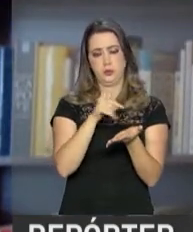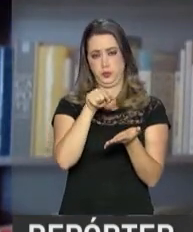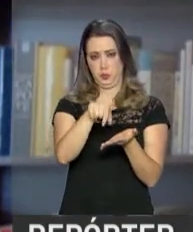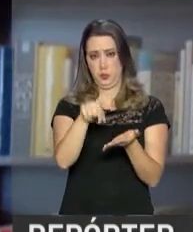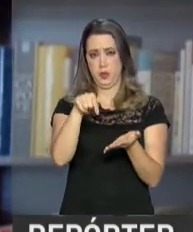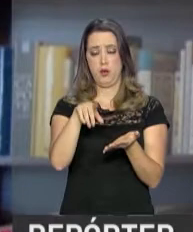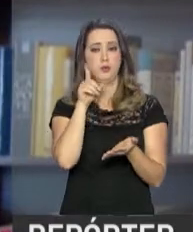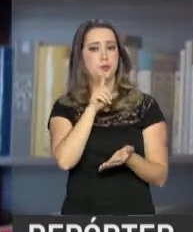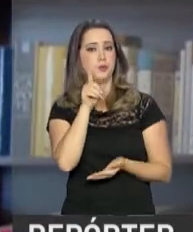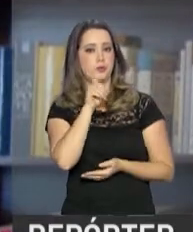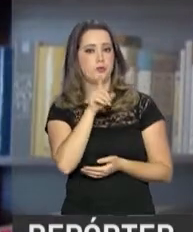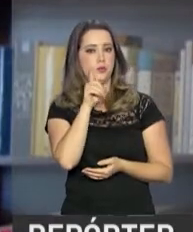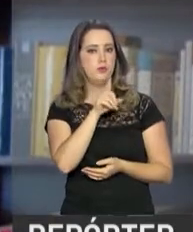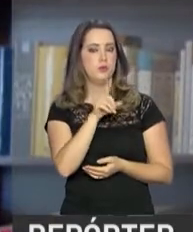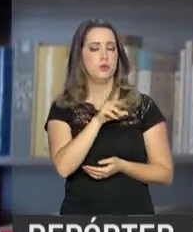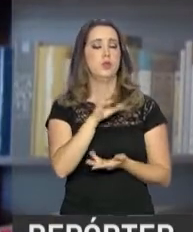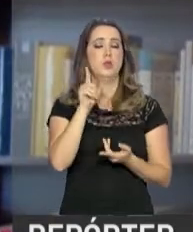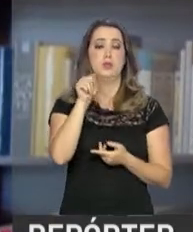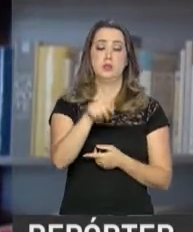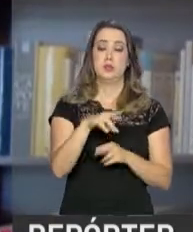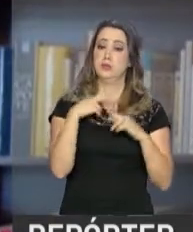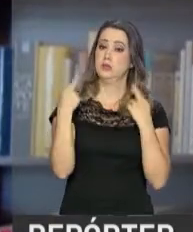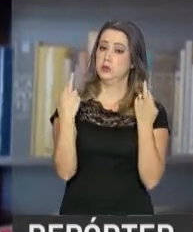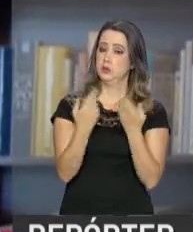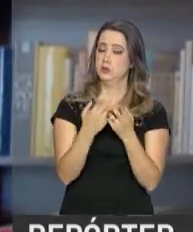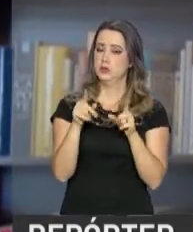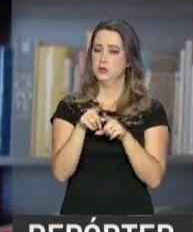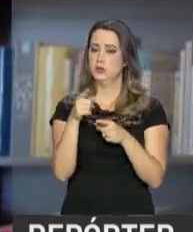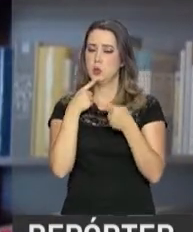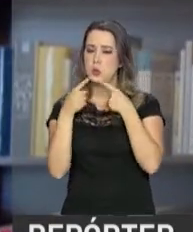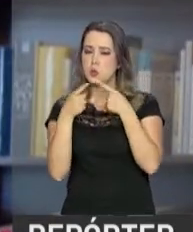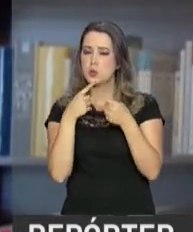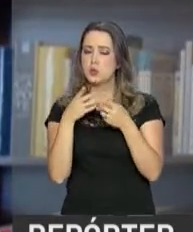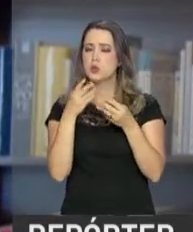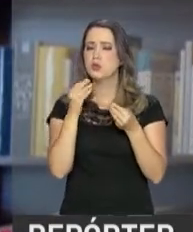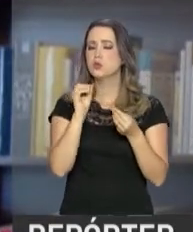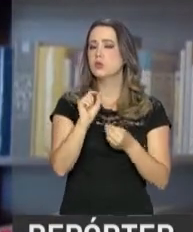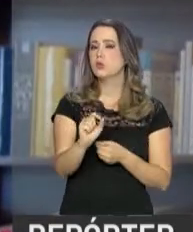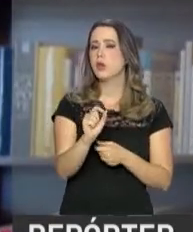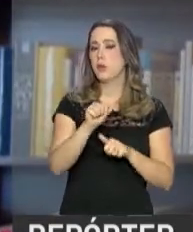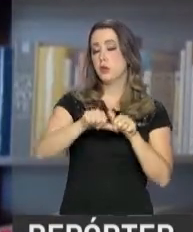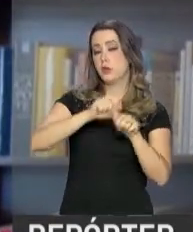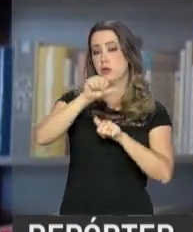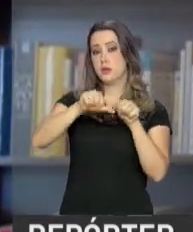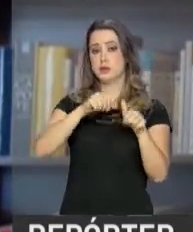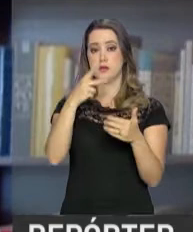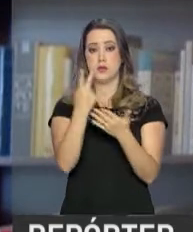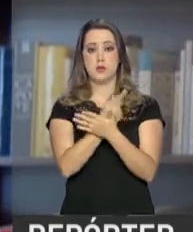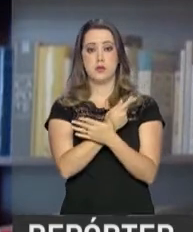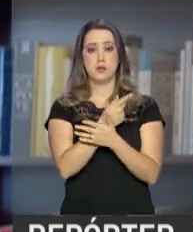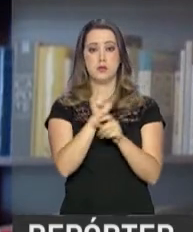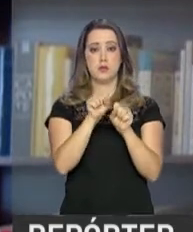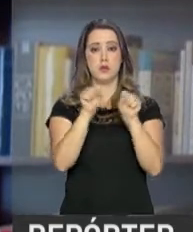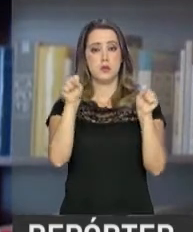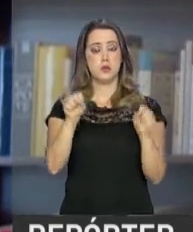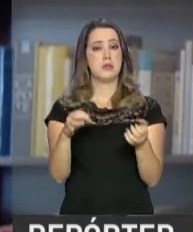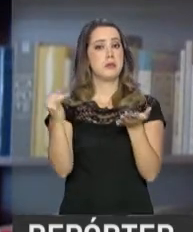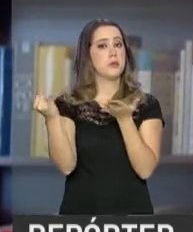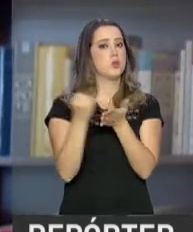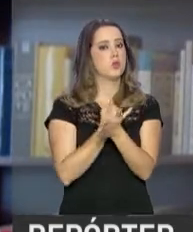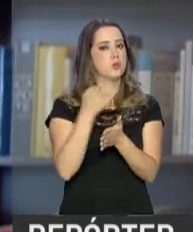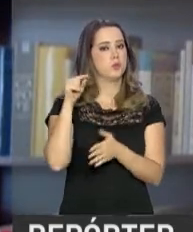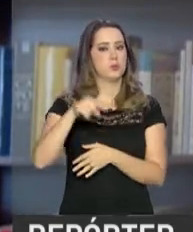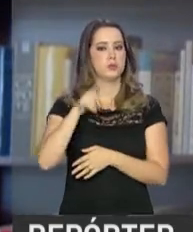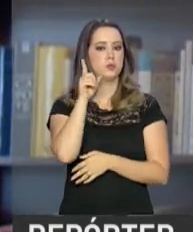Estados Unidos, Steve Mnuchin. Nessa reunião, eles falaram sobre uma mudança que foi feita no sistema tributário aqui